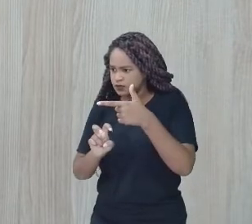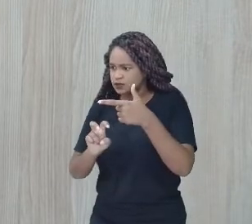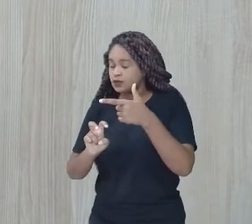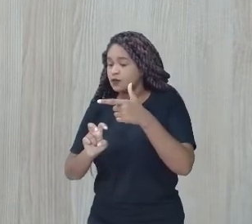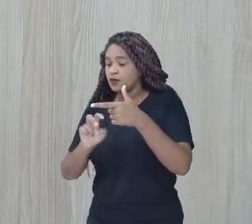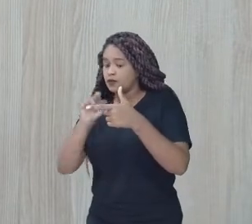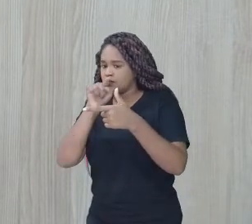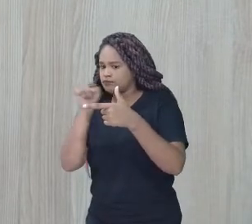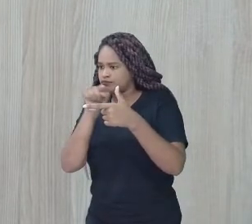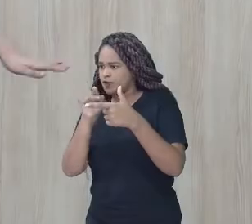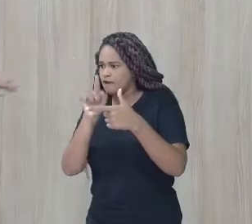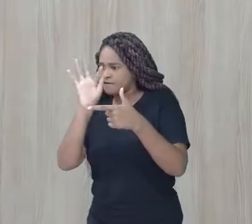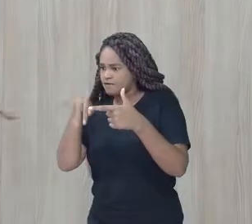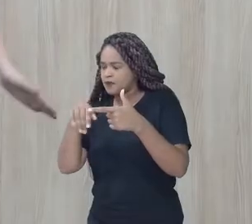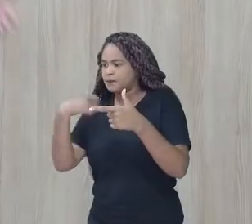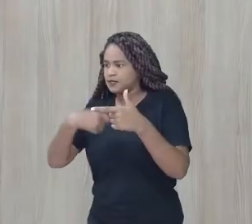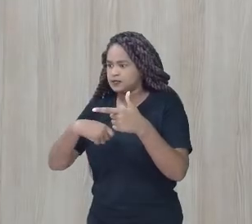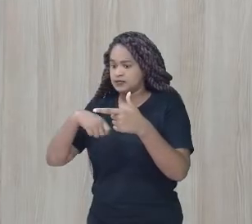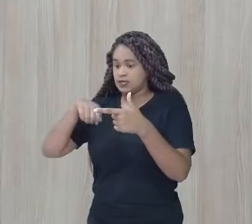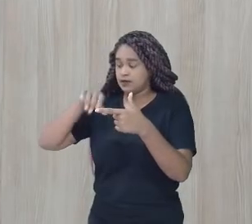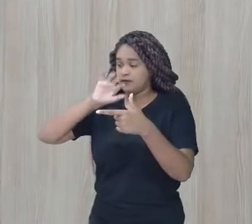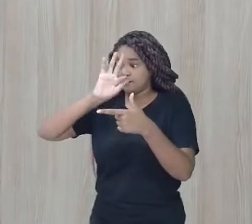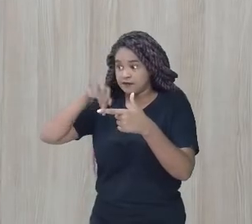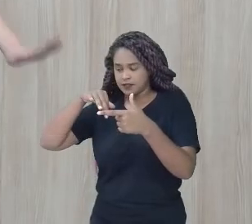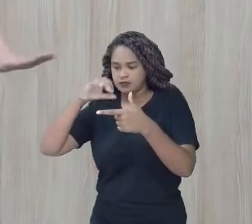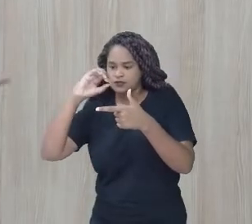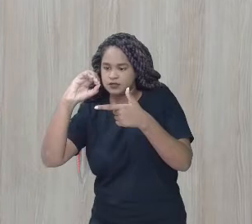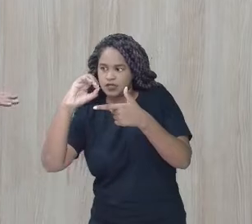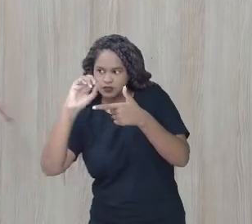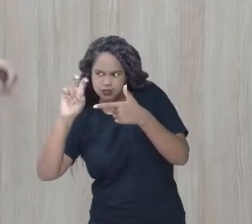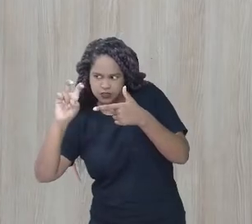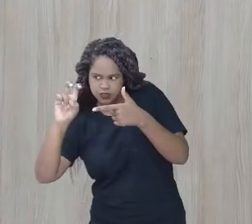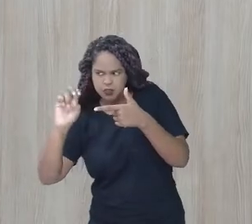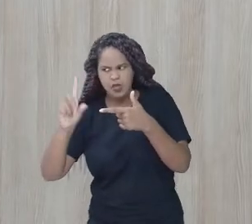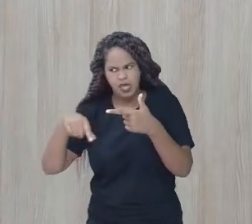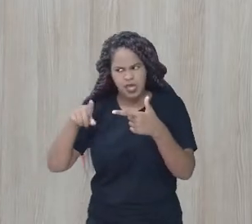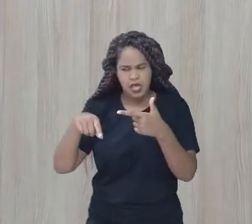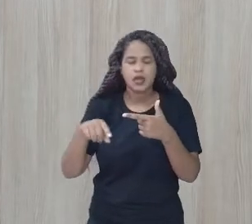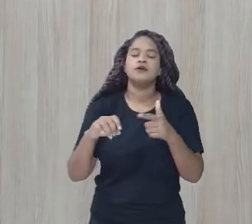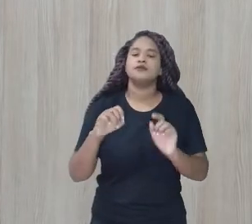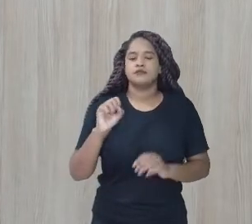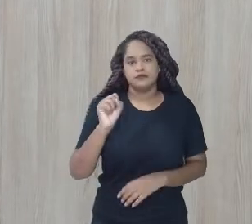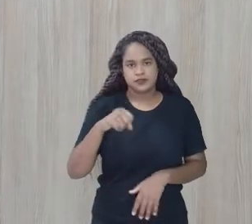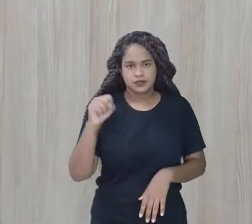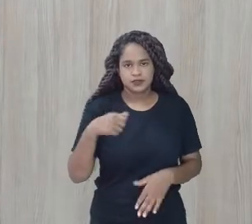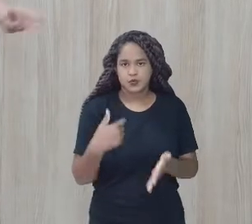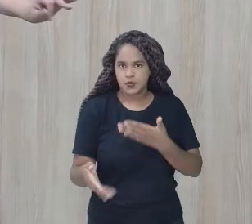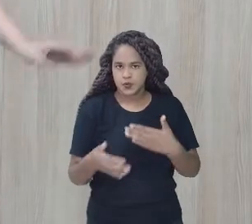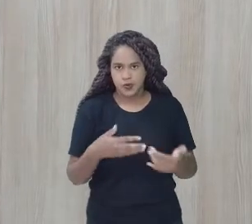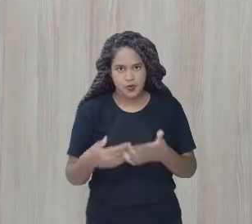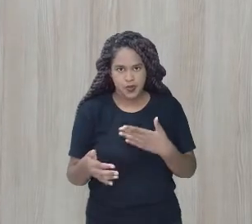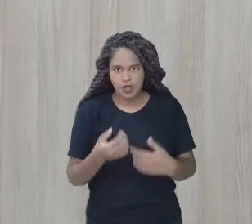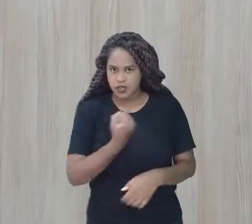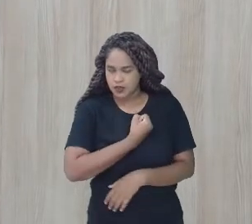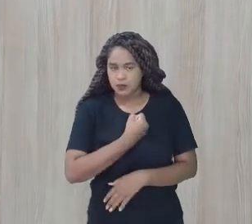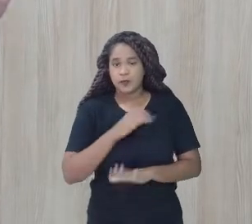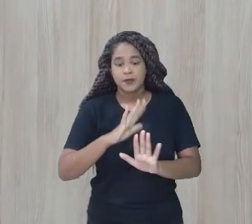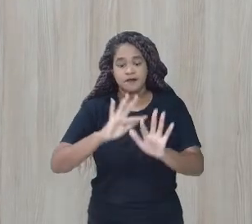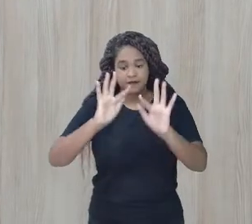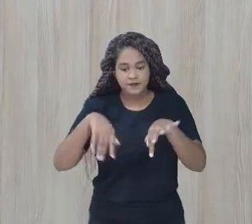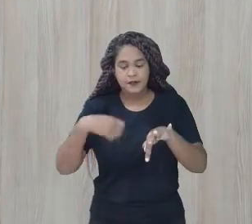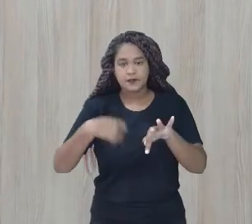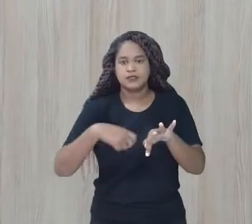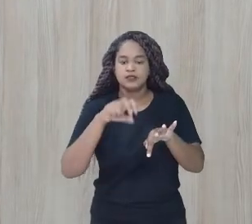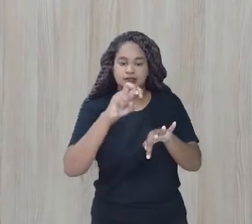5? Qualquer um. Agora tem que terminar somente nesses dois, ou em 0 ou em 5. Se terminar em qualquer